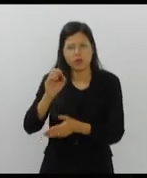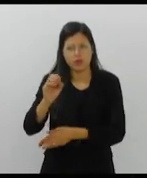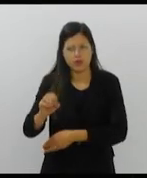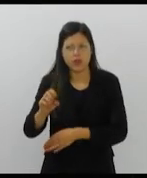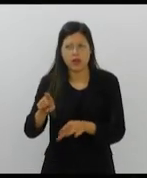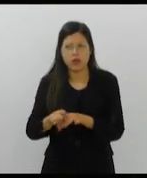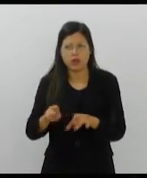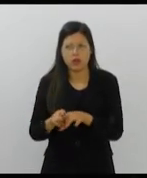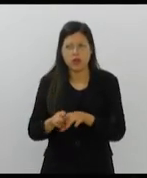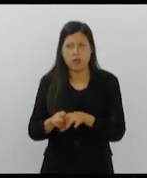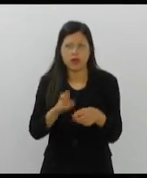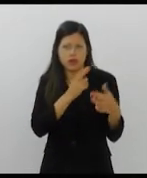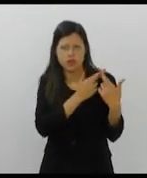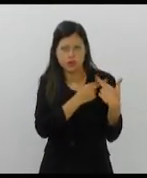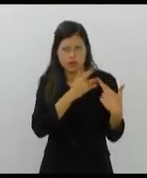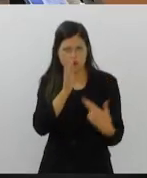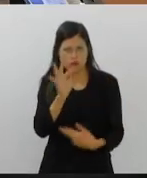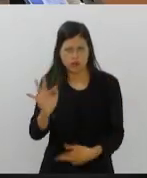federalização.